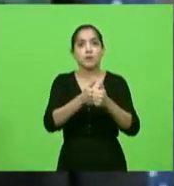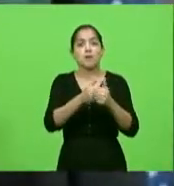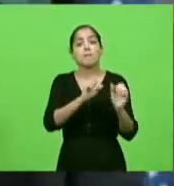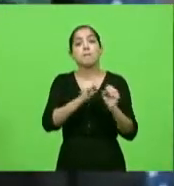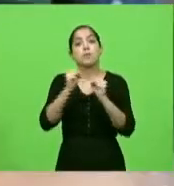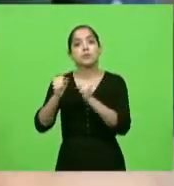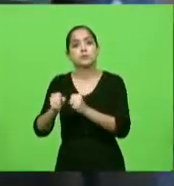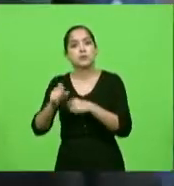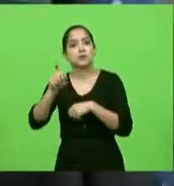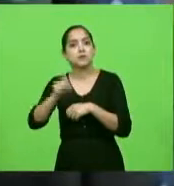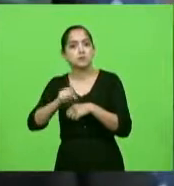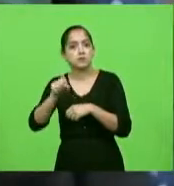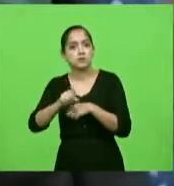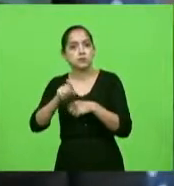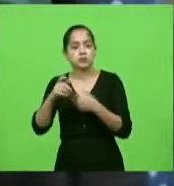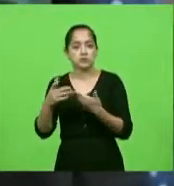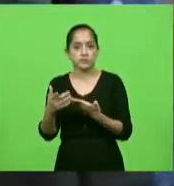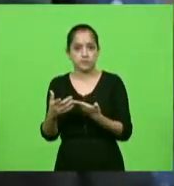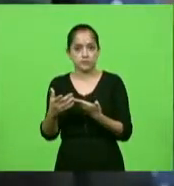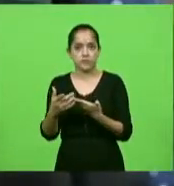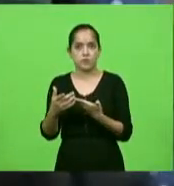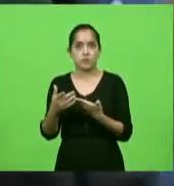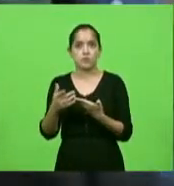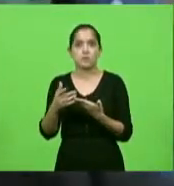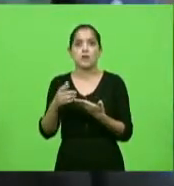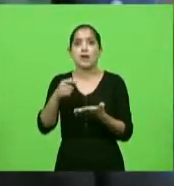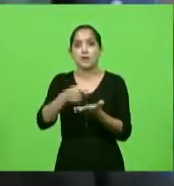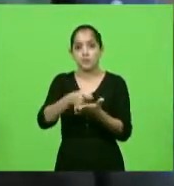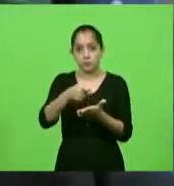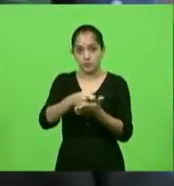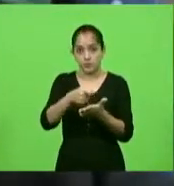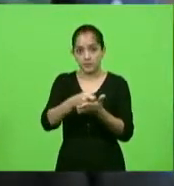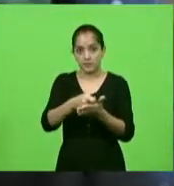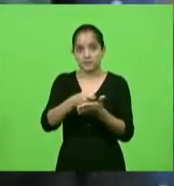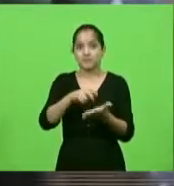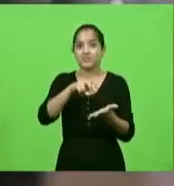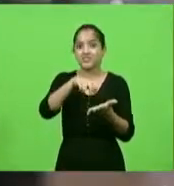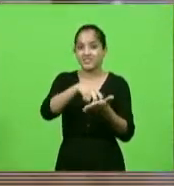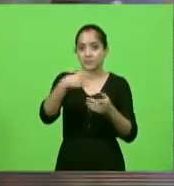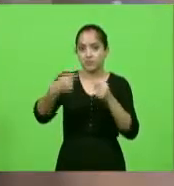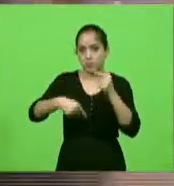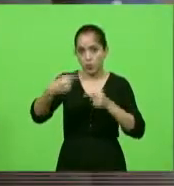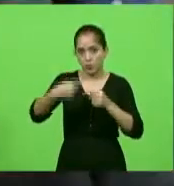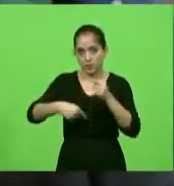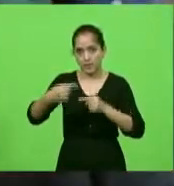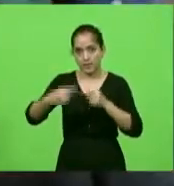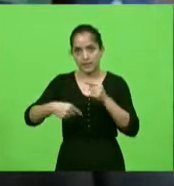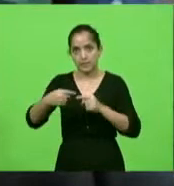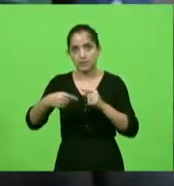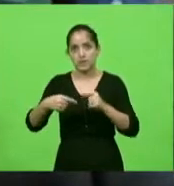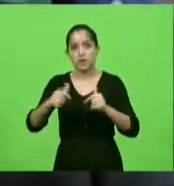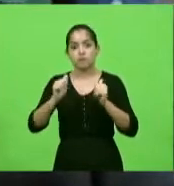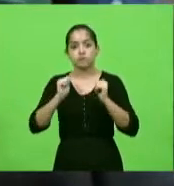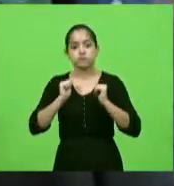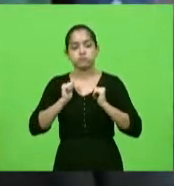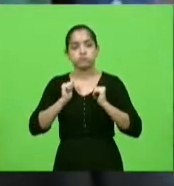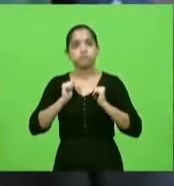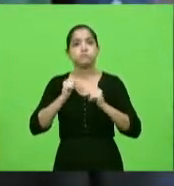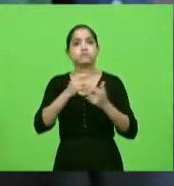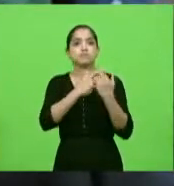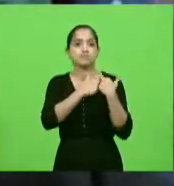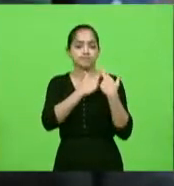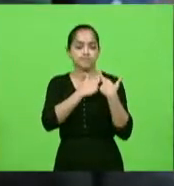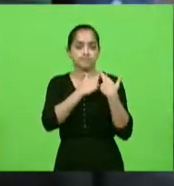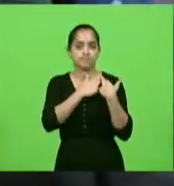de Contas, põe em cabo, assim, a imputação de crime político ao governador pela ausência de responsabilização dos